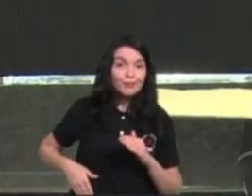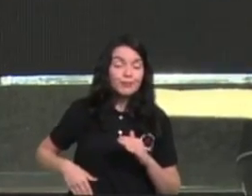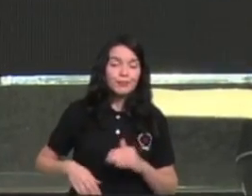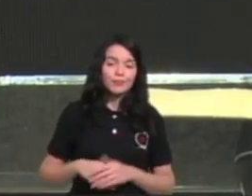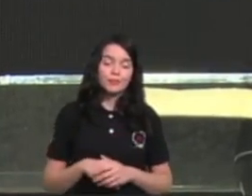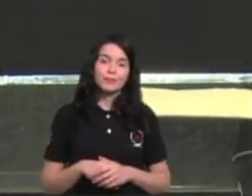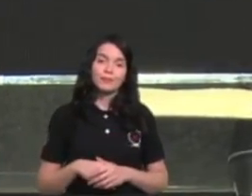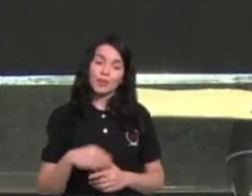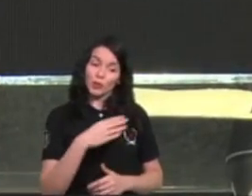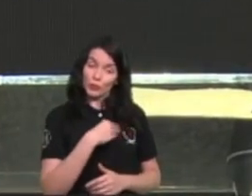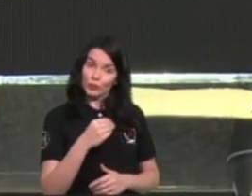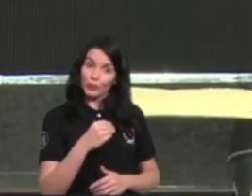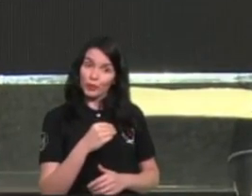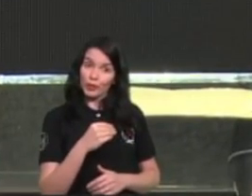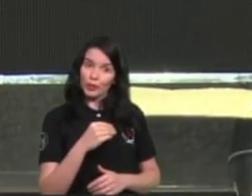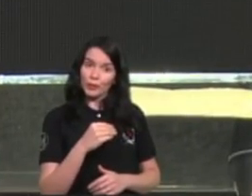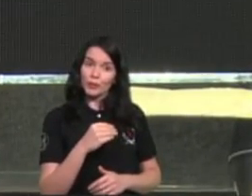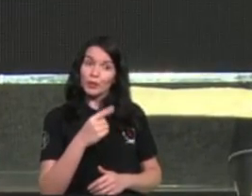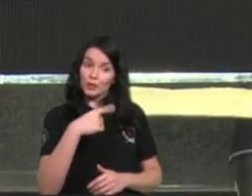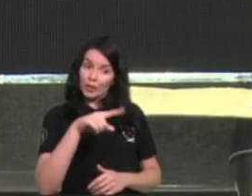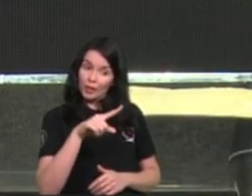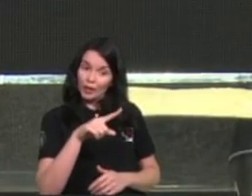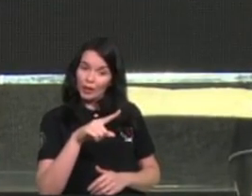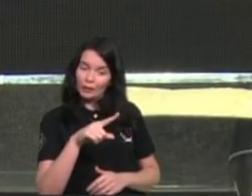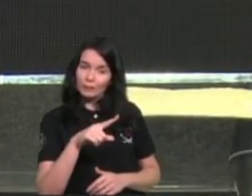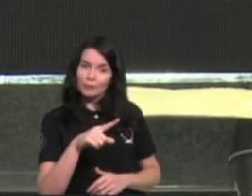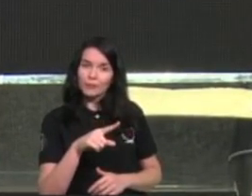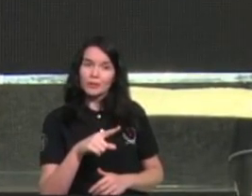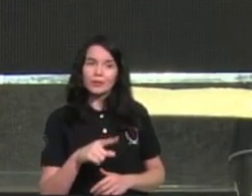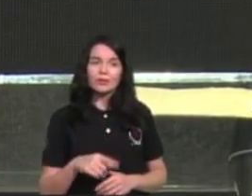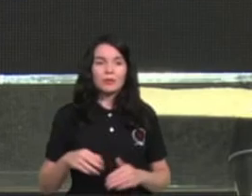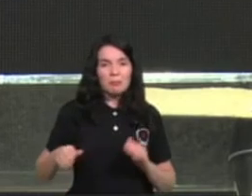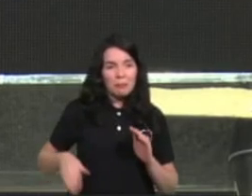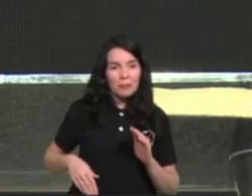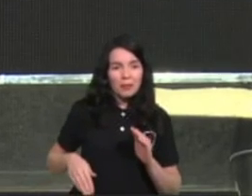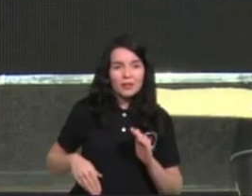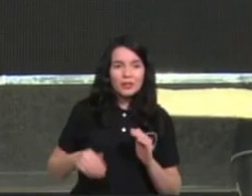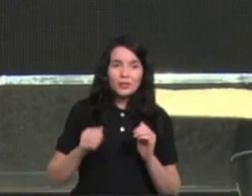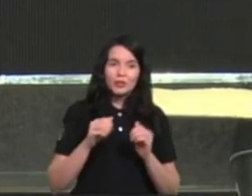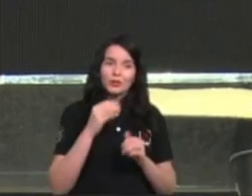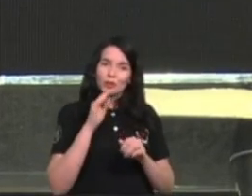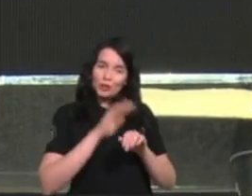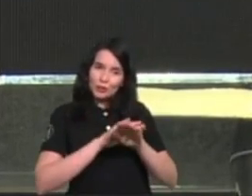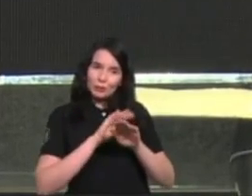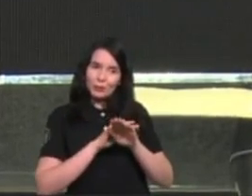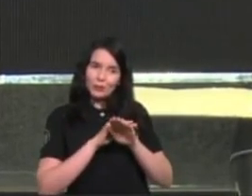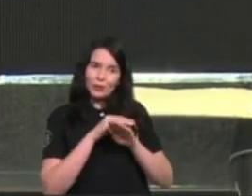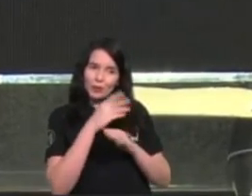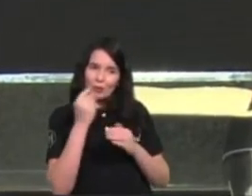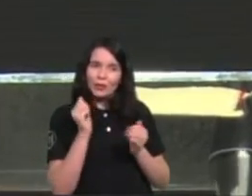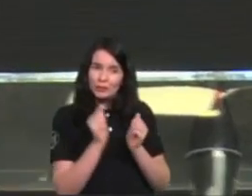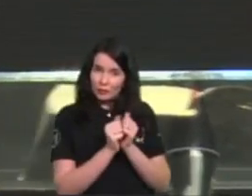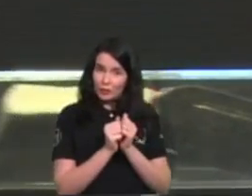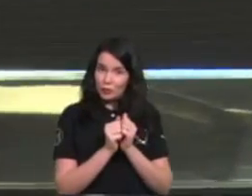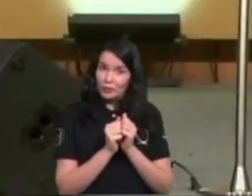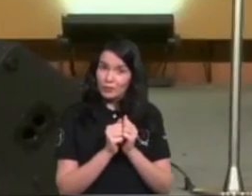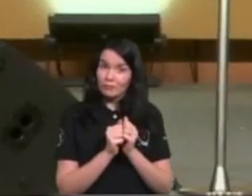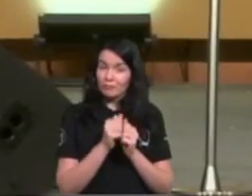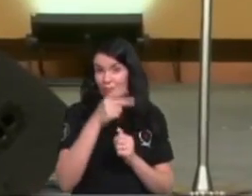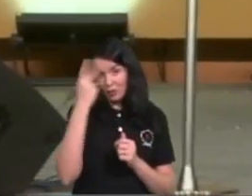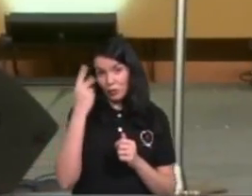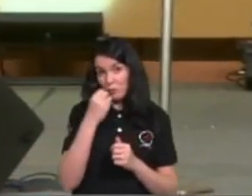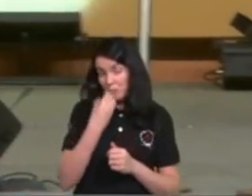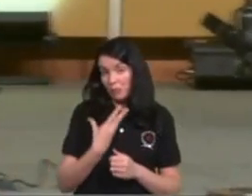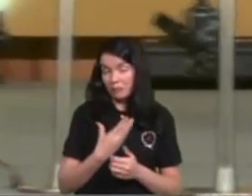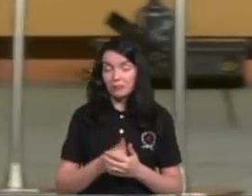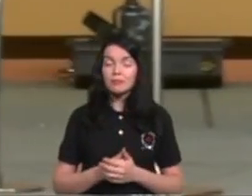Finale do cara que conviveu no meio de bandido de droga de tudo que a porcaria vira a gente de bem E aí